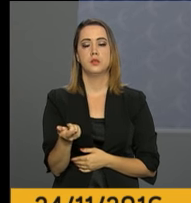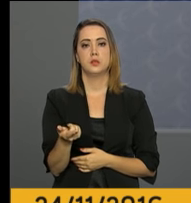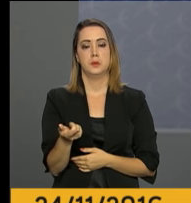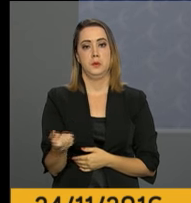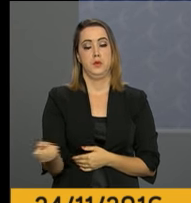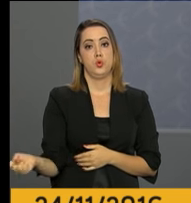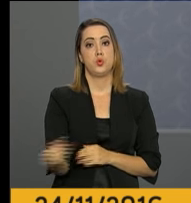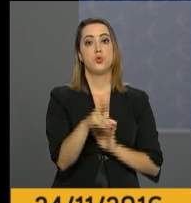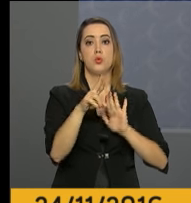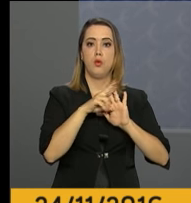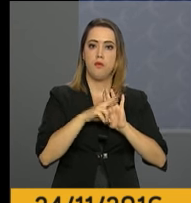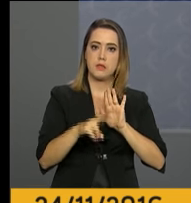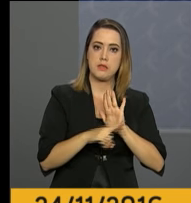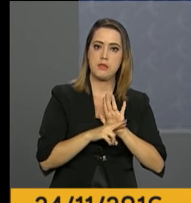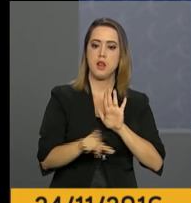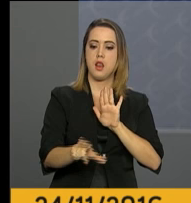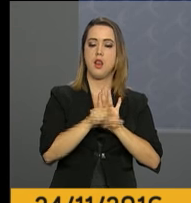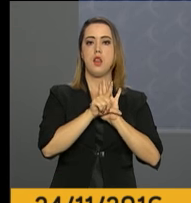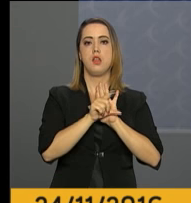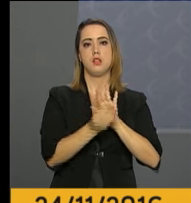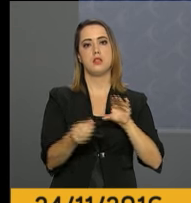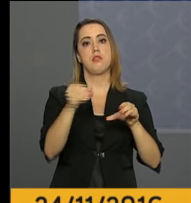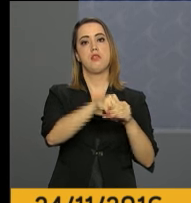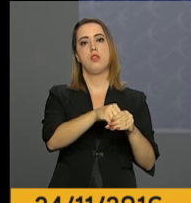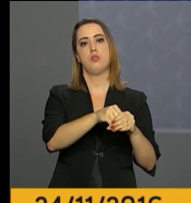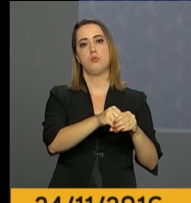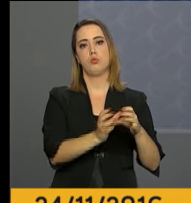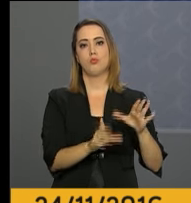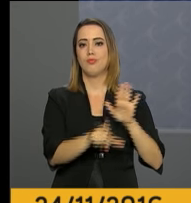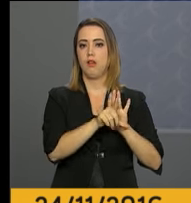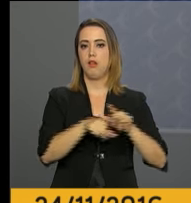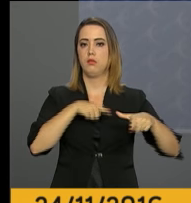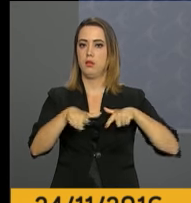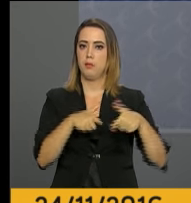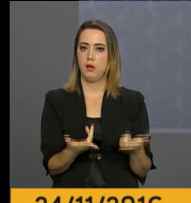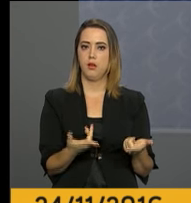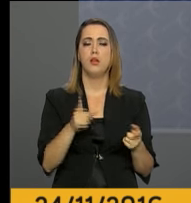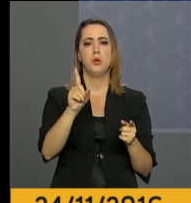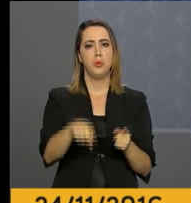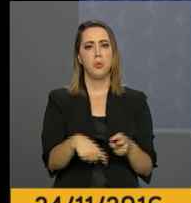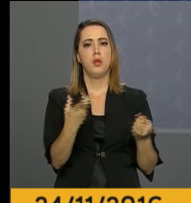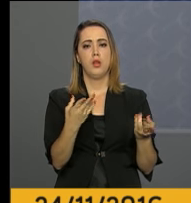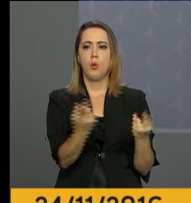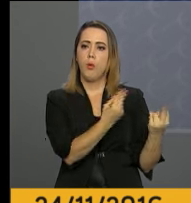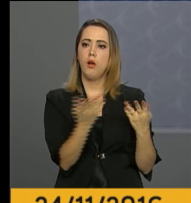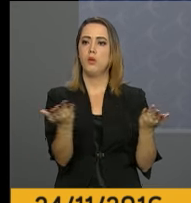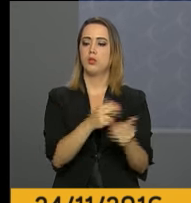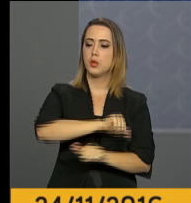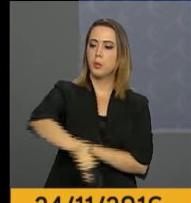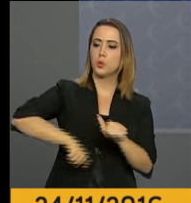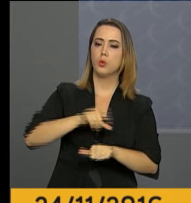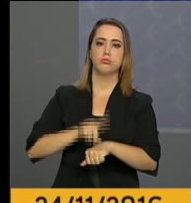da legislação trabalhista que é algo também digamos assim compatível com a mudança dos tempos na medida que os tempos vão mudando